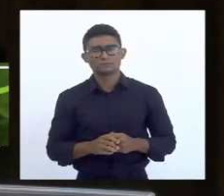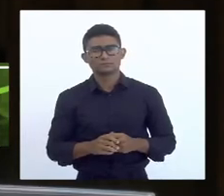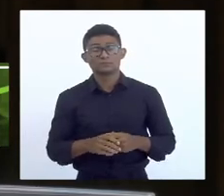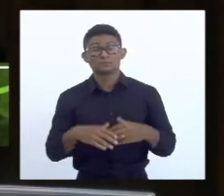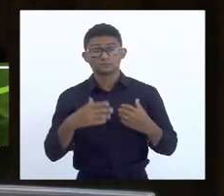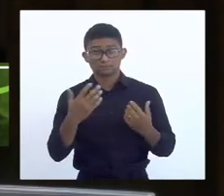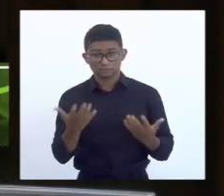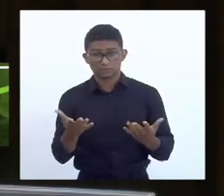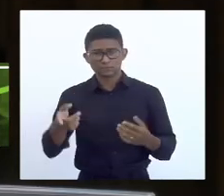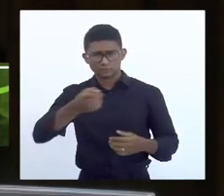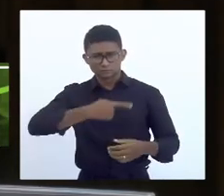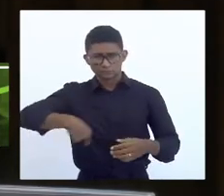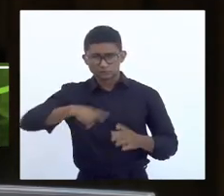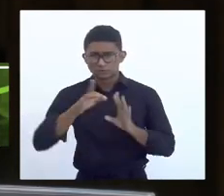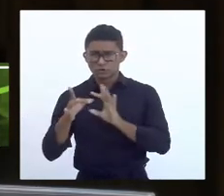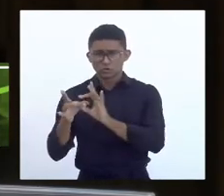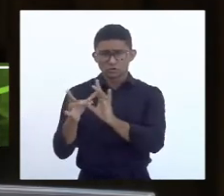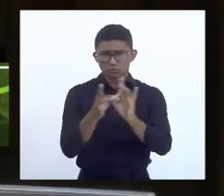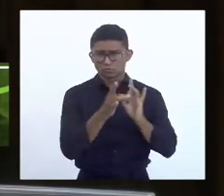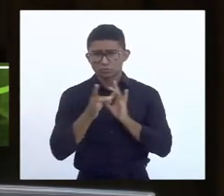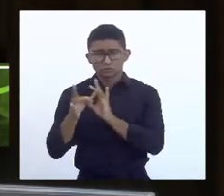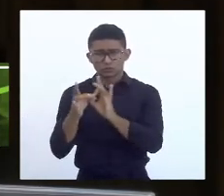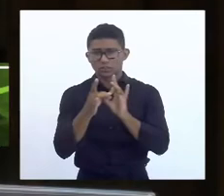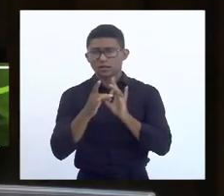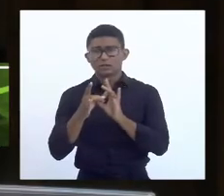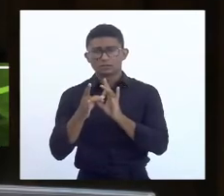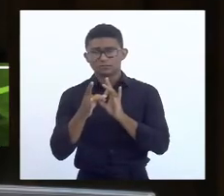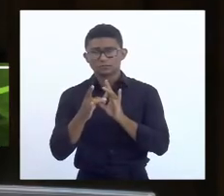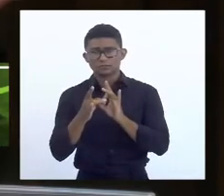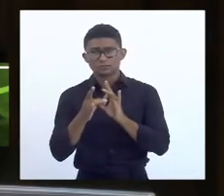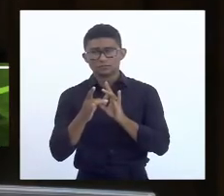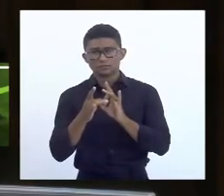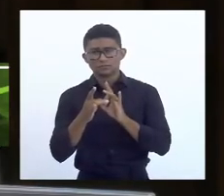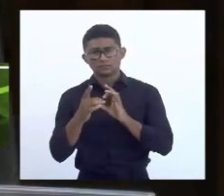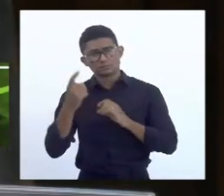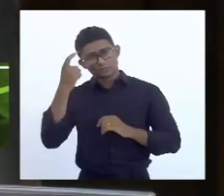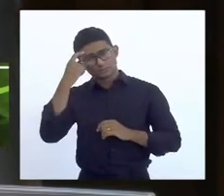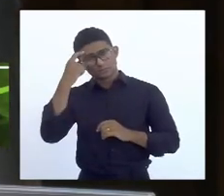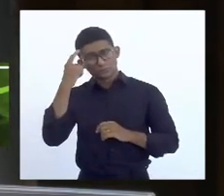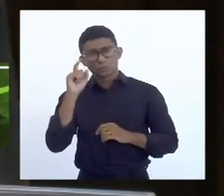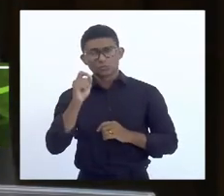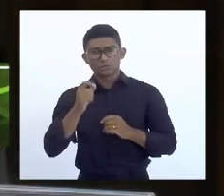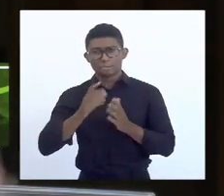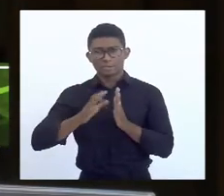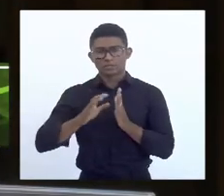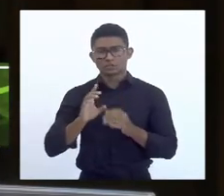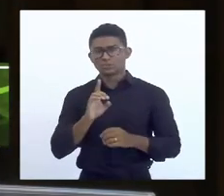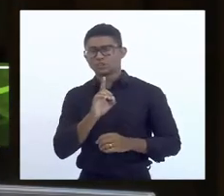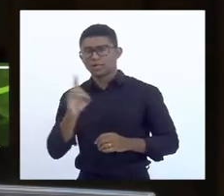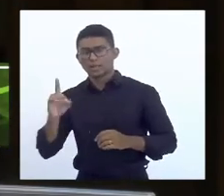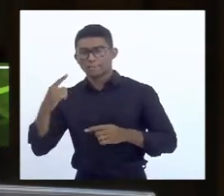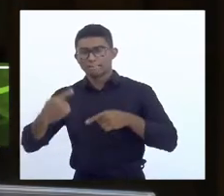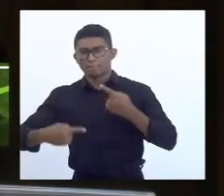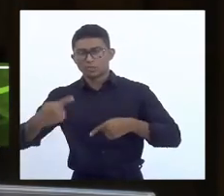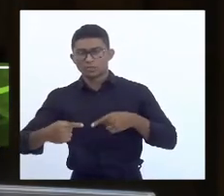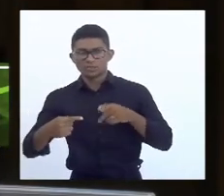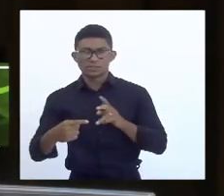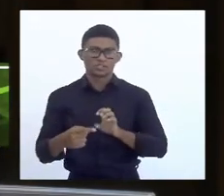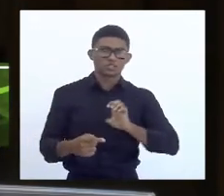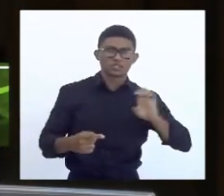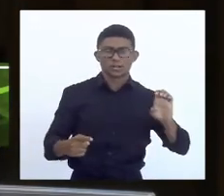nos unimos, ou as direções da direita à esquerda, quem decide mesmo na